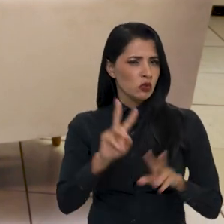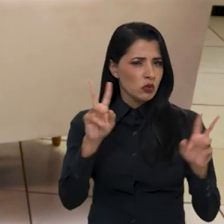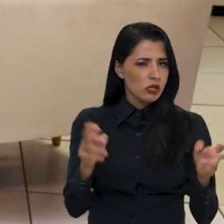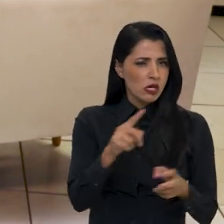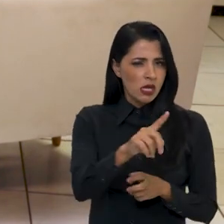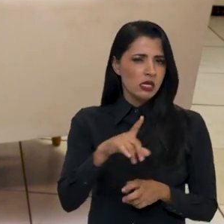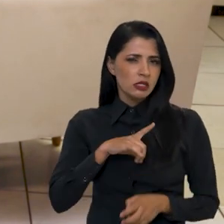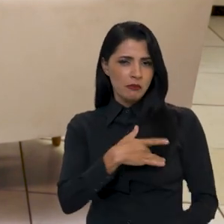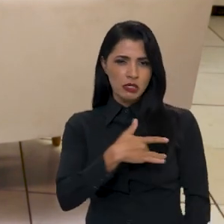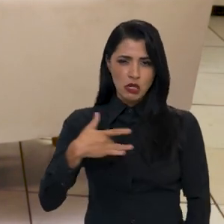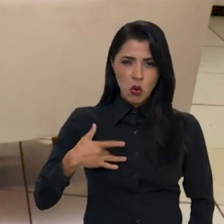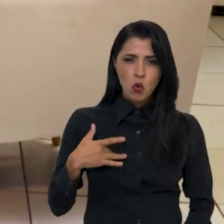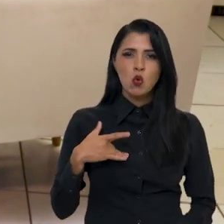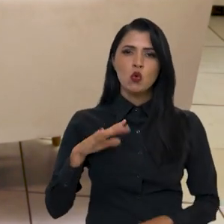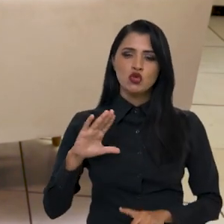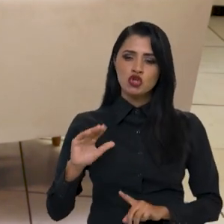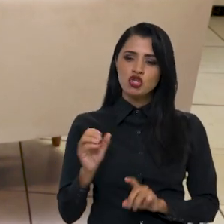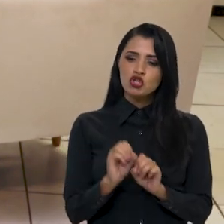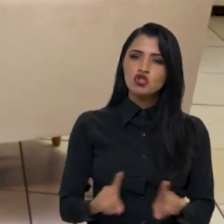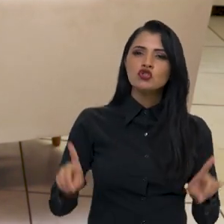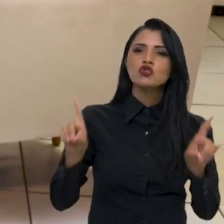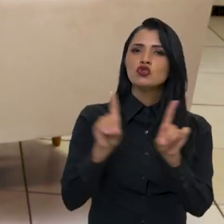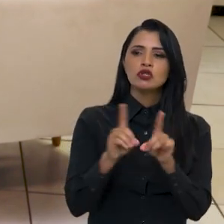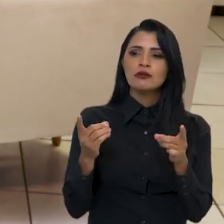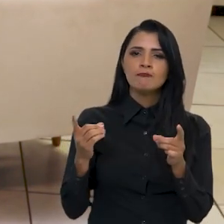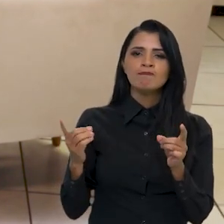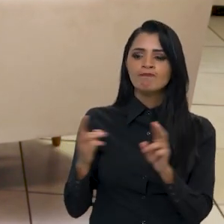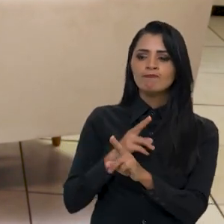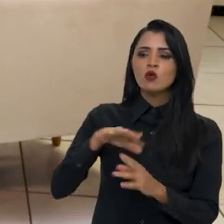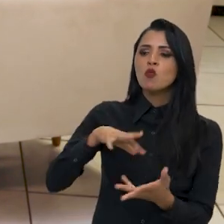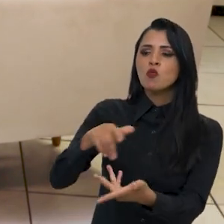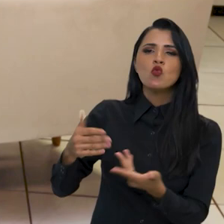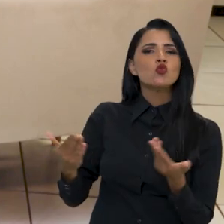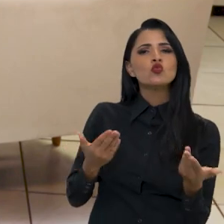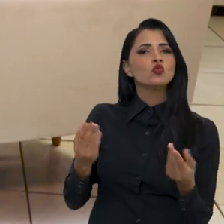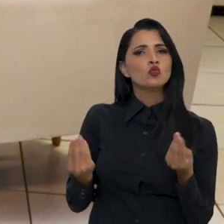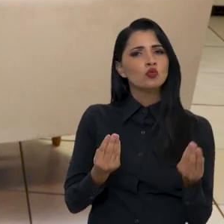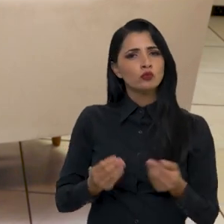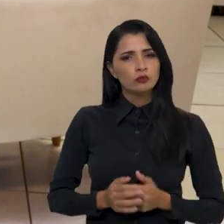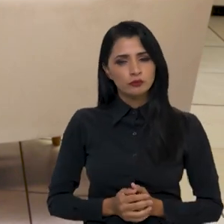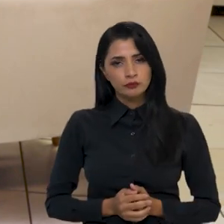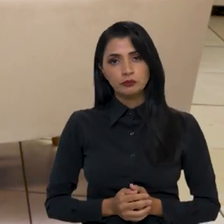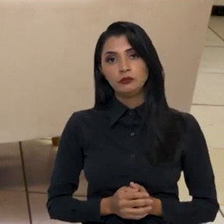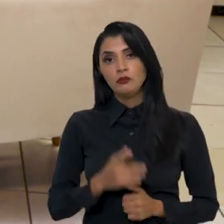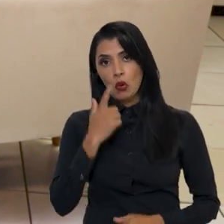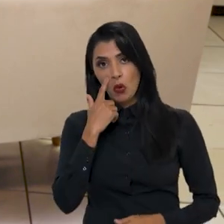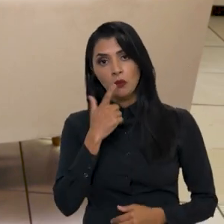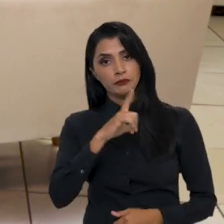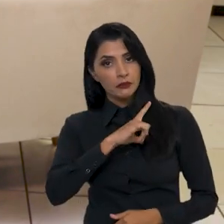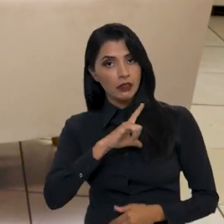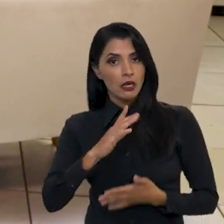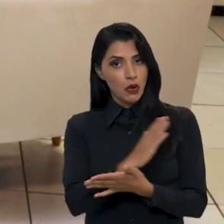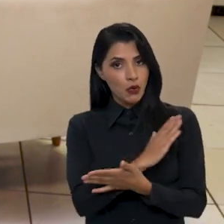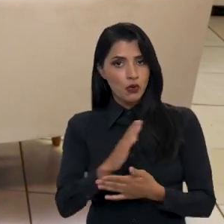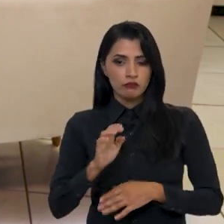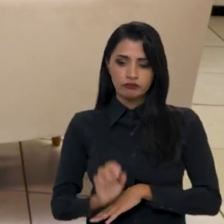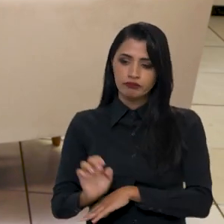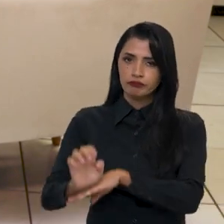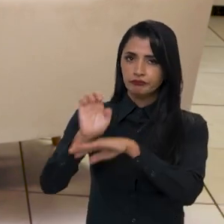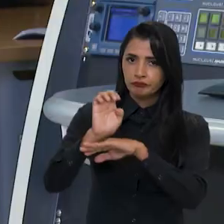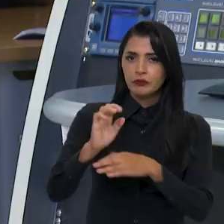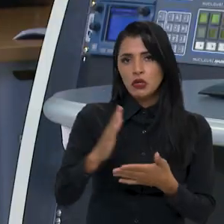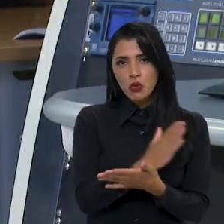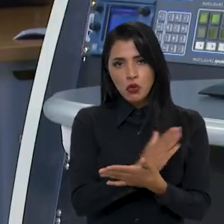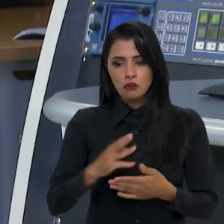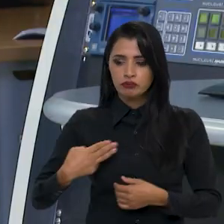nessa questão da saúde digital e como é que a gente está em relação ao mundo? Olha, a gente tem alguns